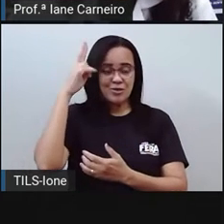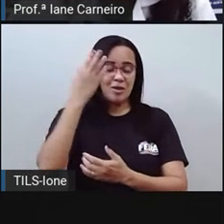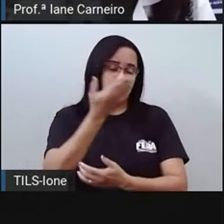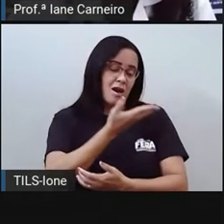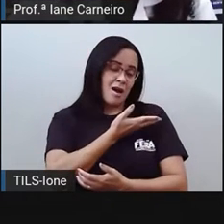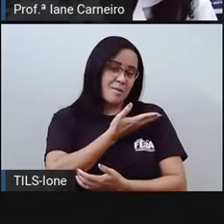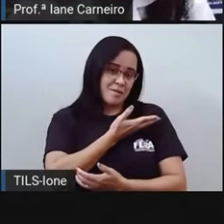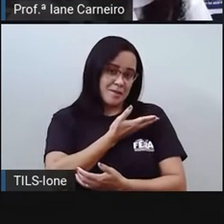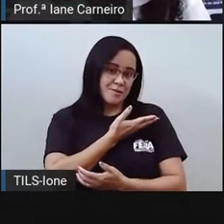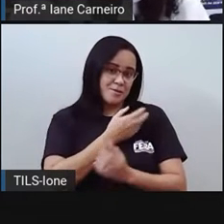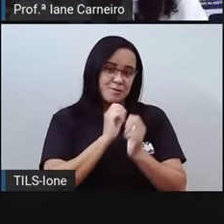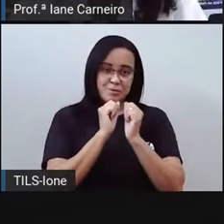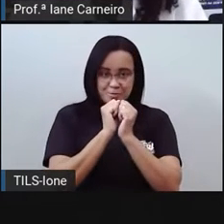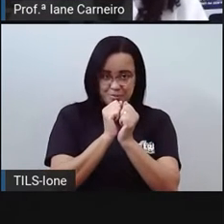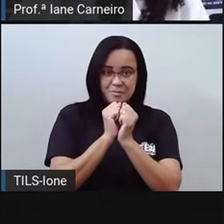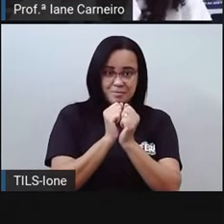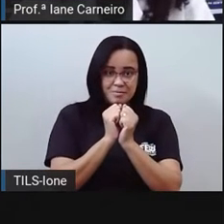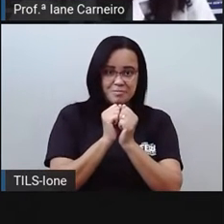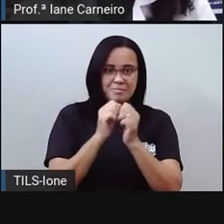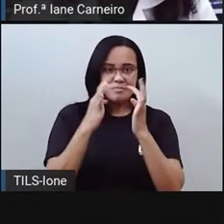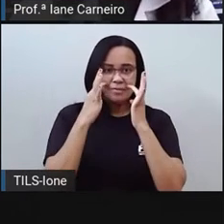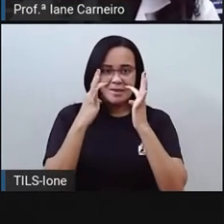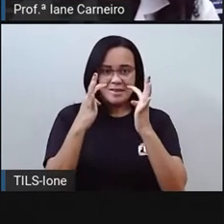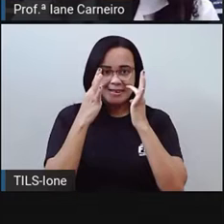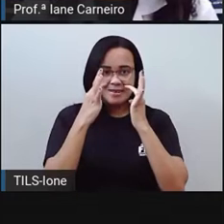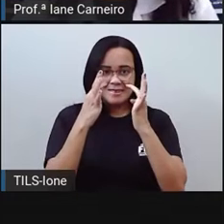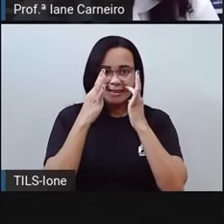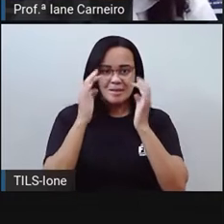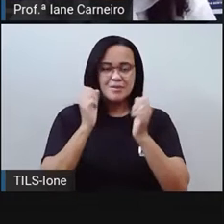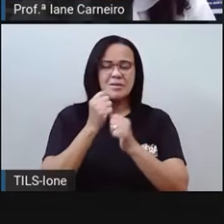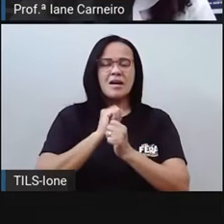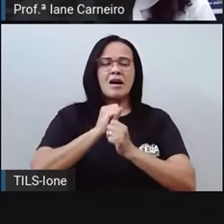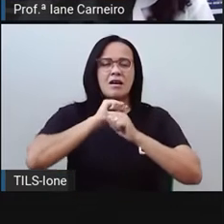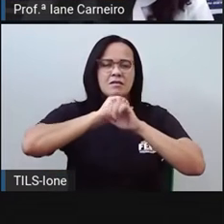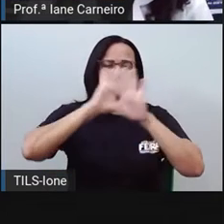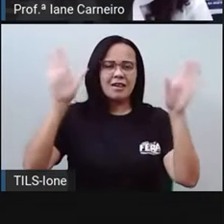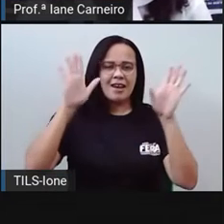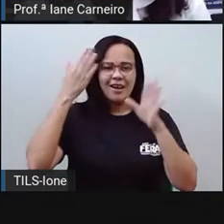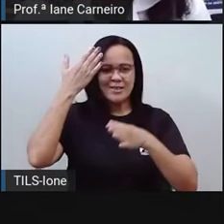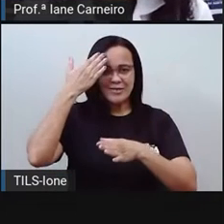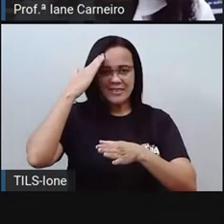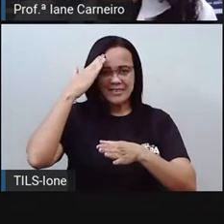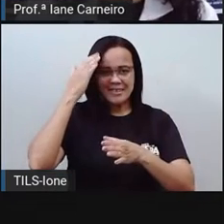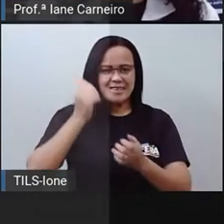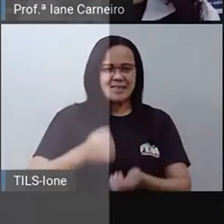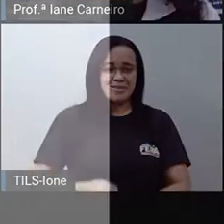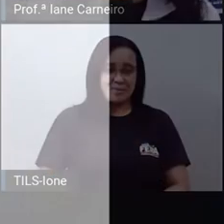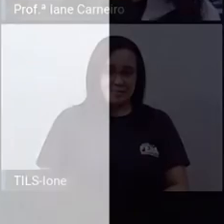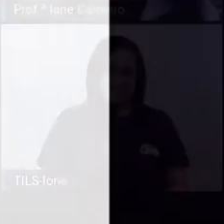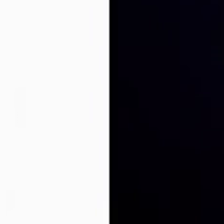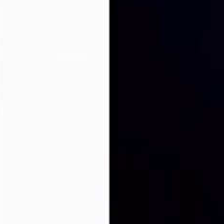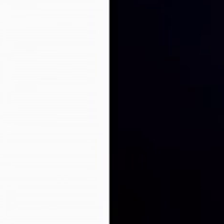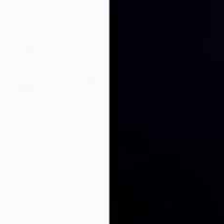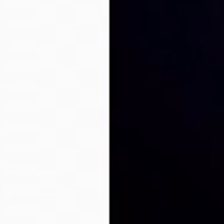a amizade. Então, se concentra bastante para você entender a música, tá certo? Então vamos lá.